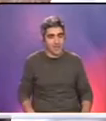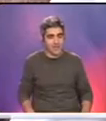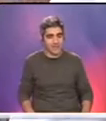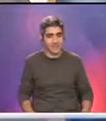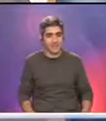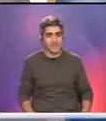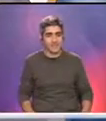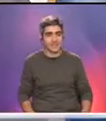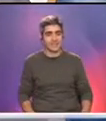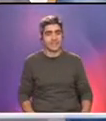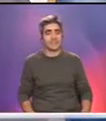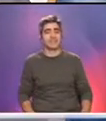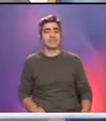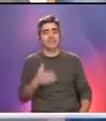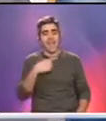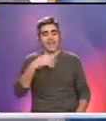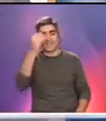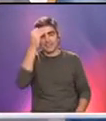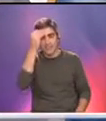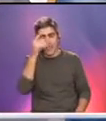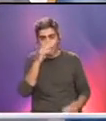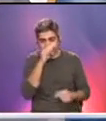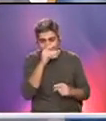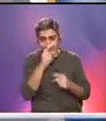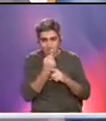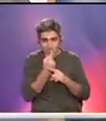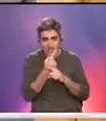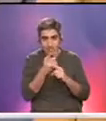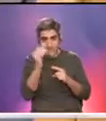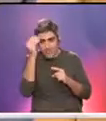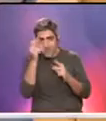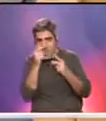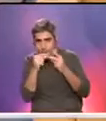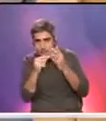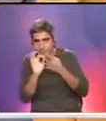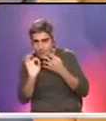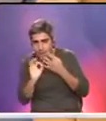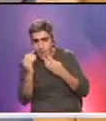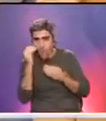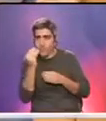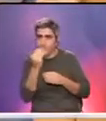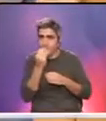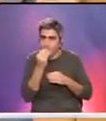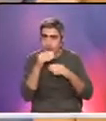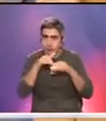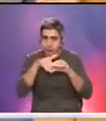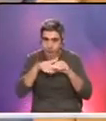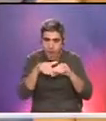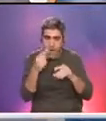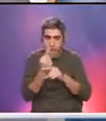Ele quer saber como é isto que é. Isto os anos da tua mão, ela faz isto todos os anos. Ele quer saber como é que é, beijar a língua lá dentro.